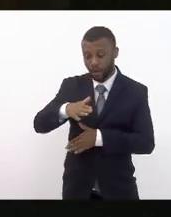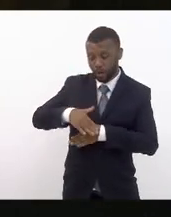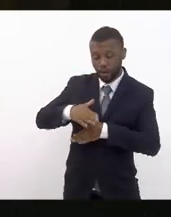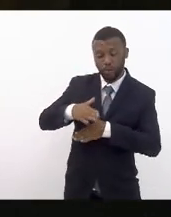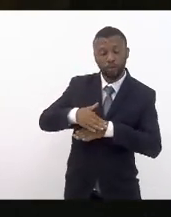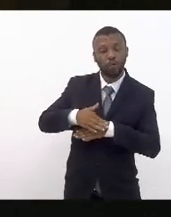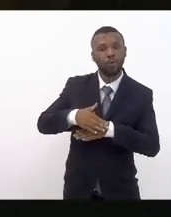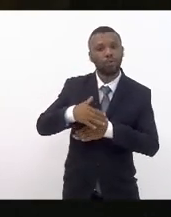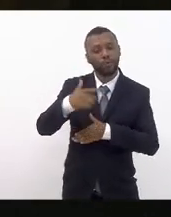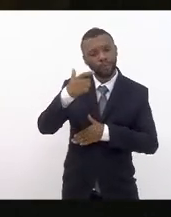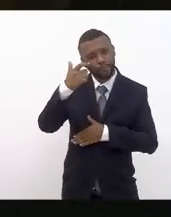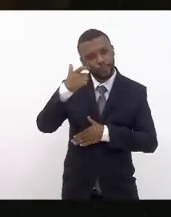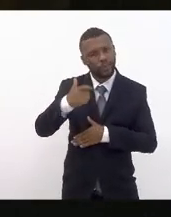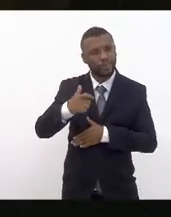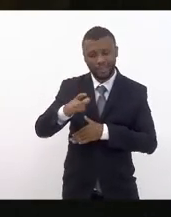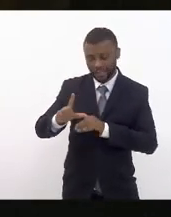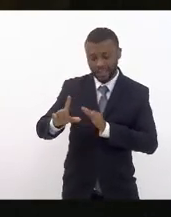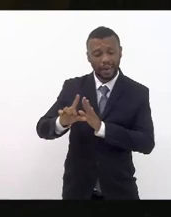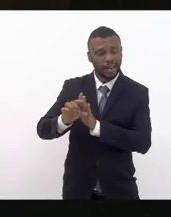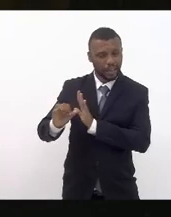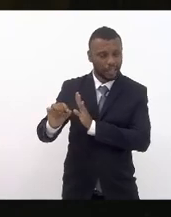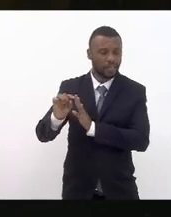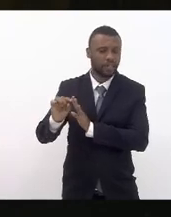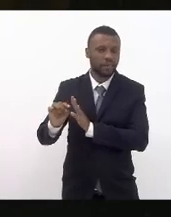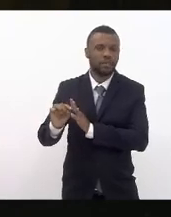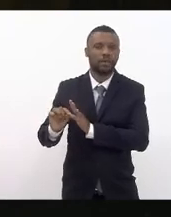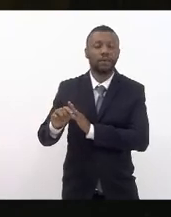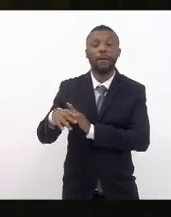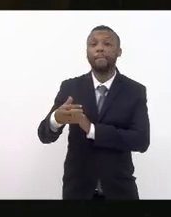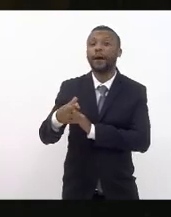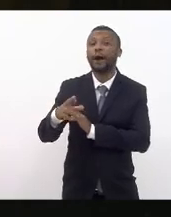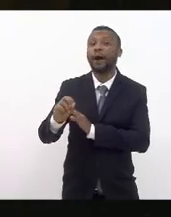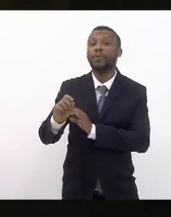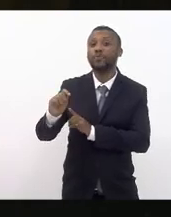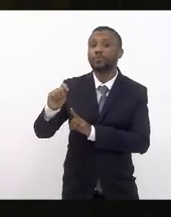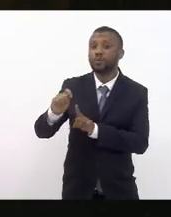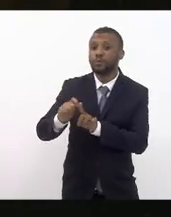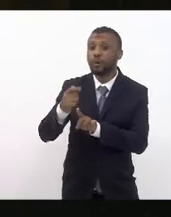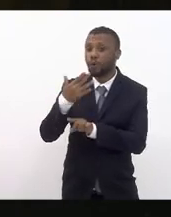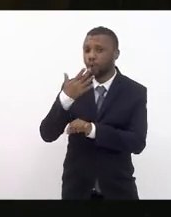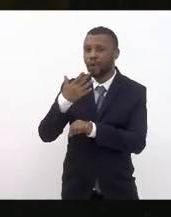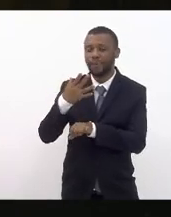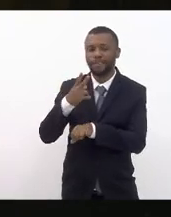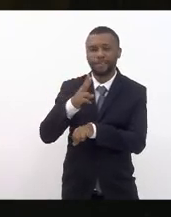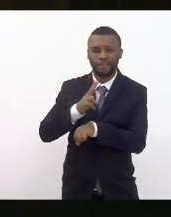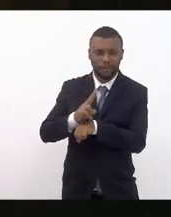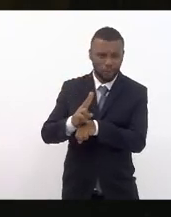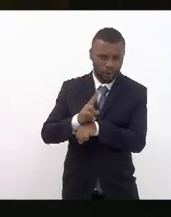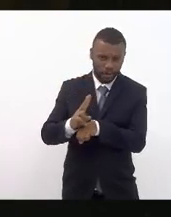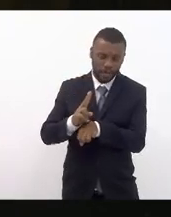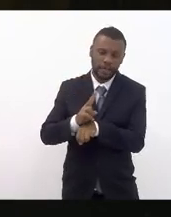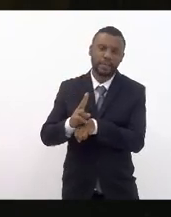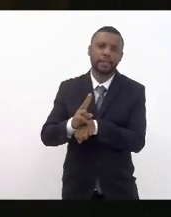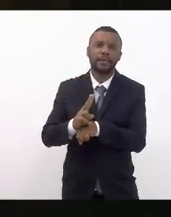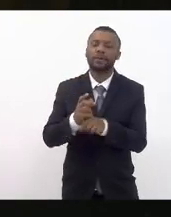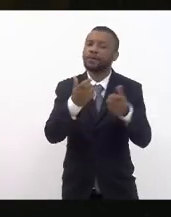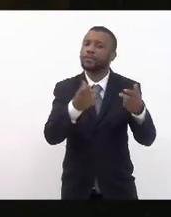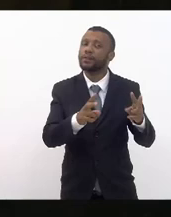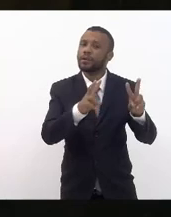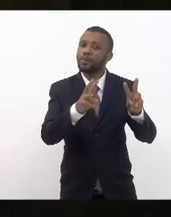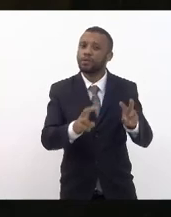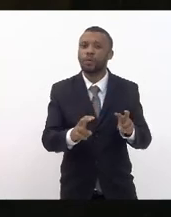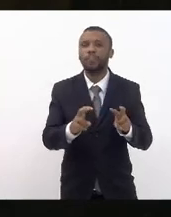Março Violeta, que fala do combate à discriminação da mulher no mercado de trabalho. E